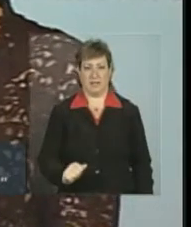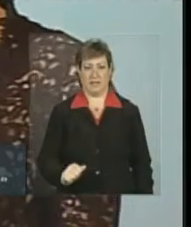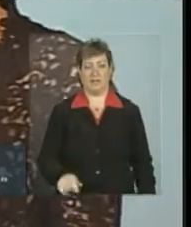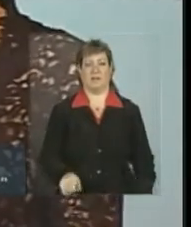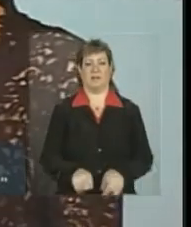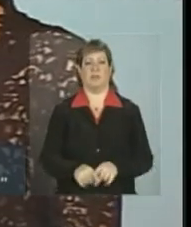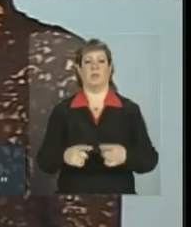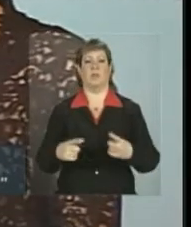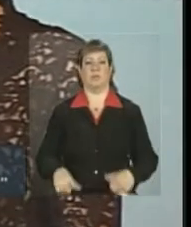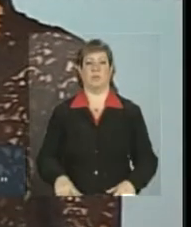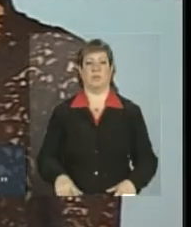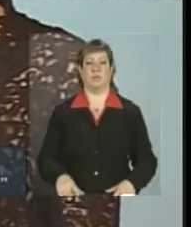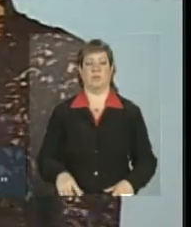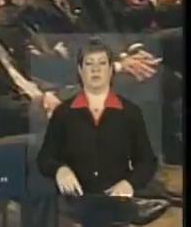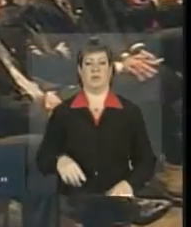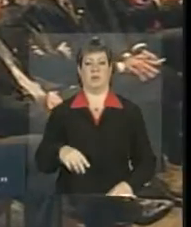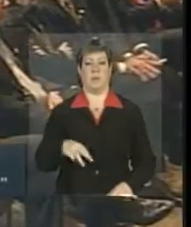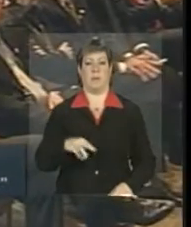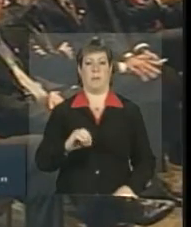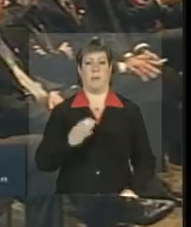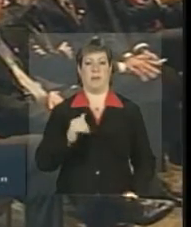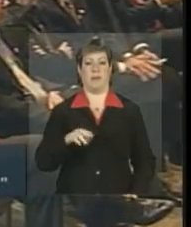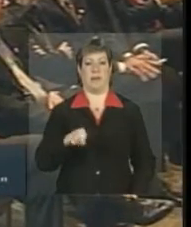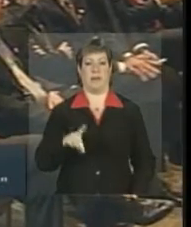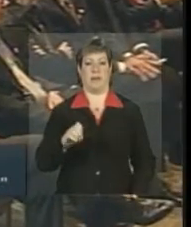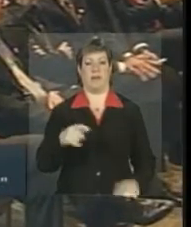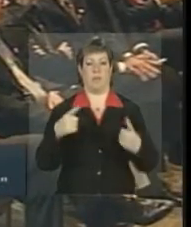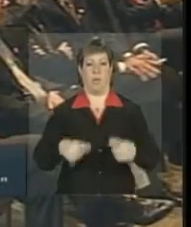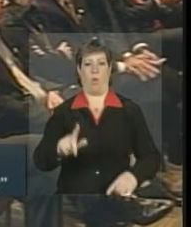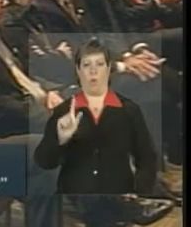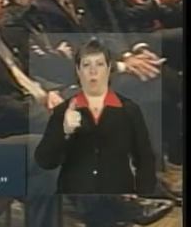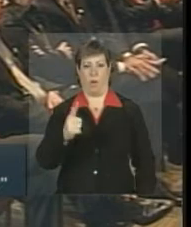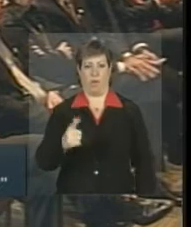de Moçamedes, em Goiás.